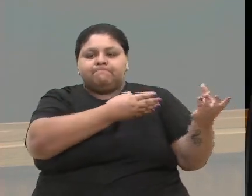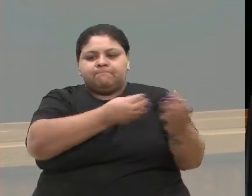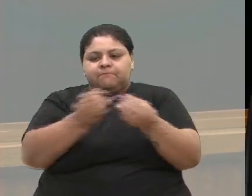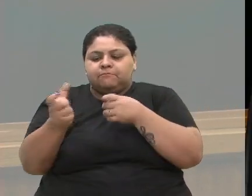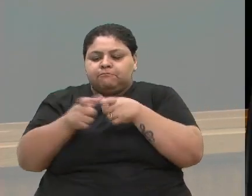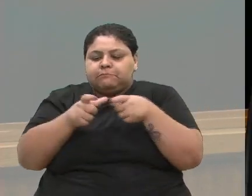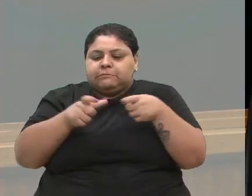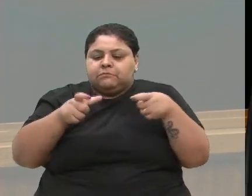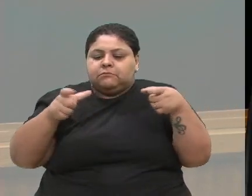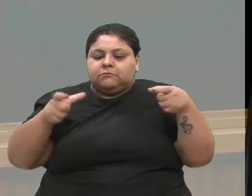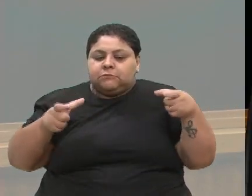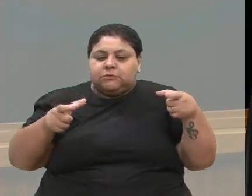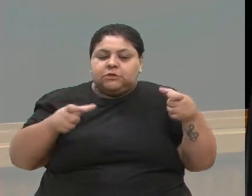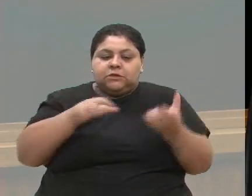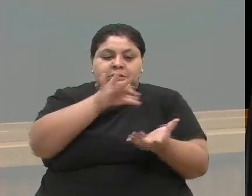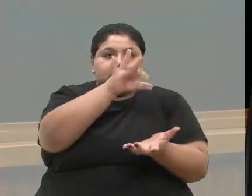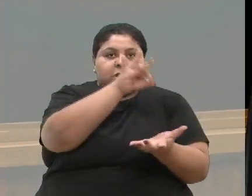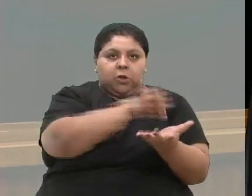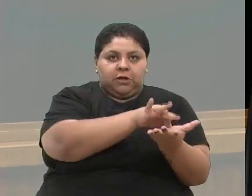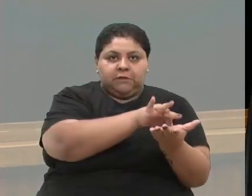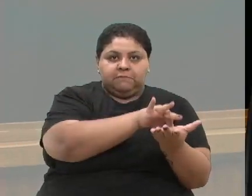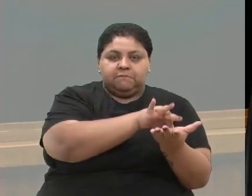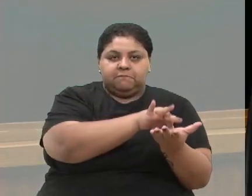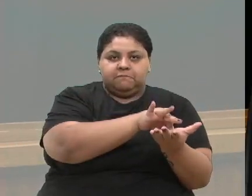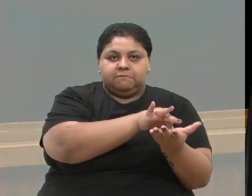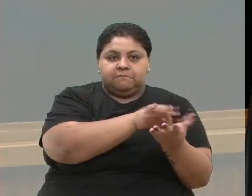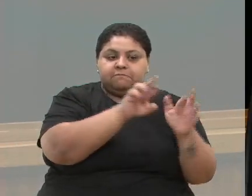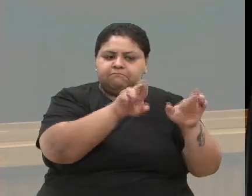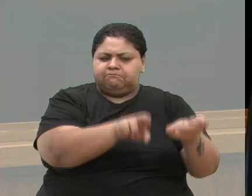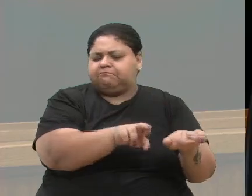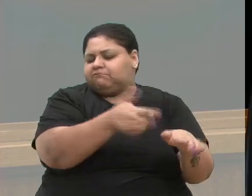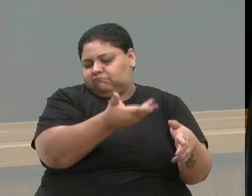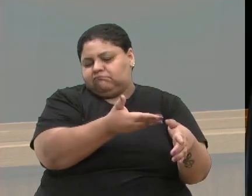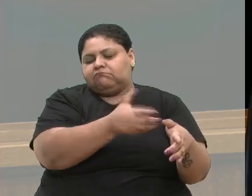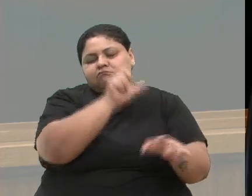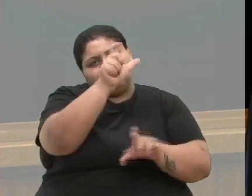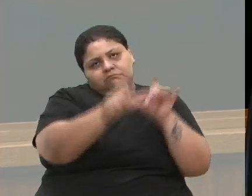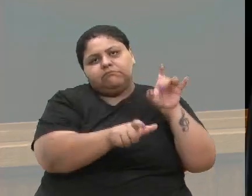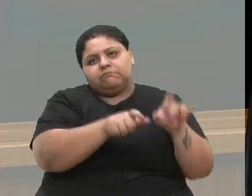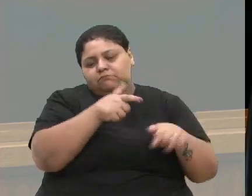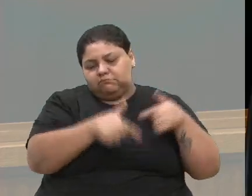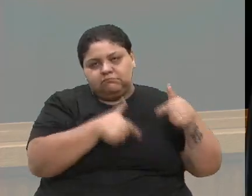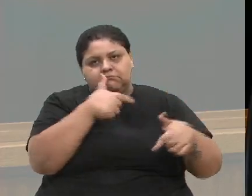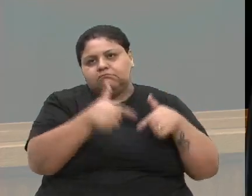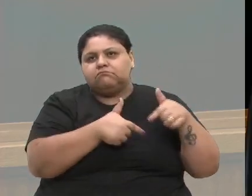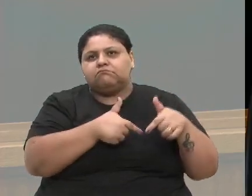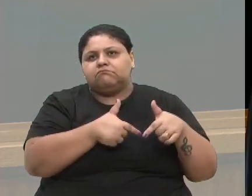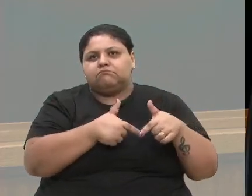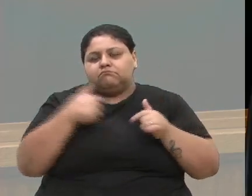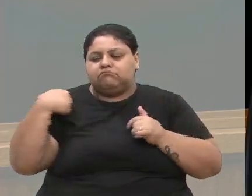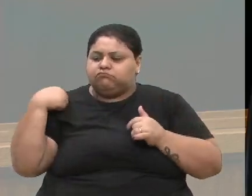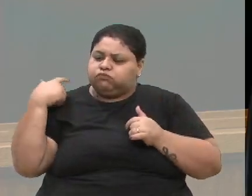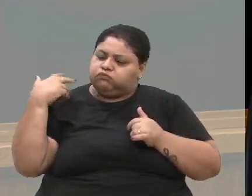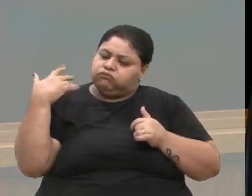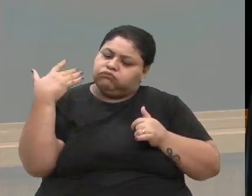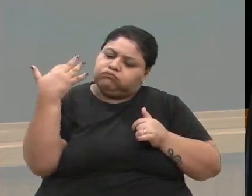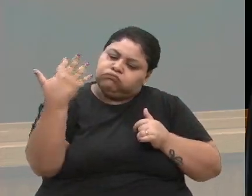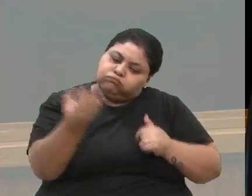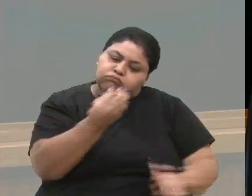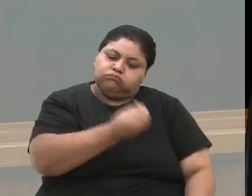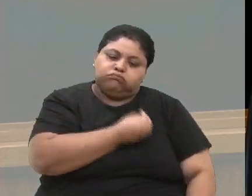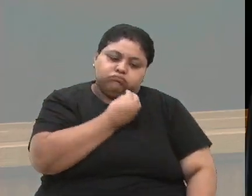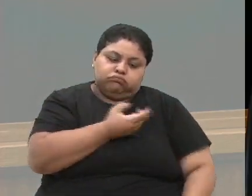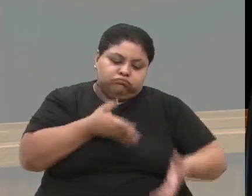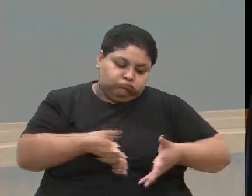grande nesta localidade. Ele foi uma pessoa atuante ao longo da sua vida. Nasceu